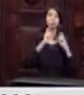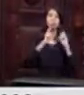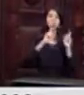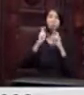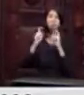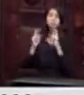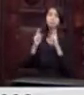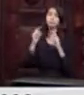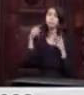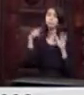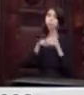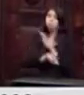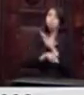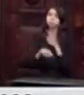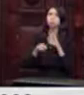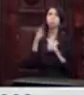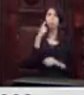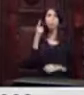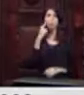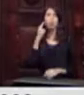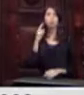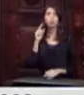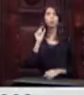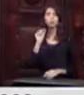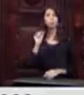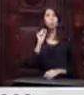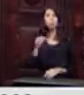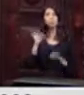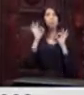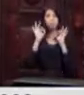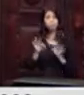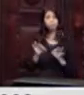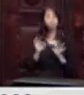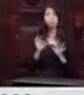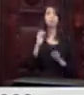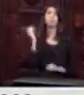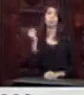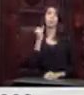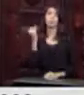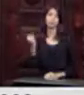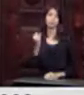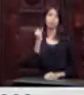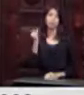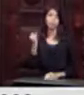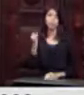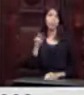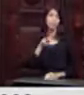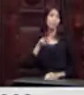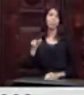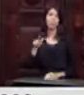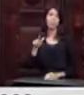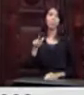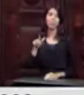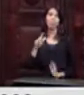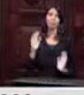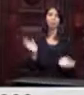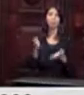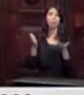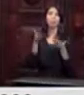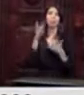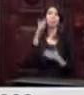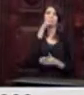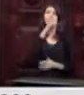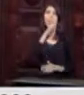discutir profundamente aquilo que de fato é importante, não para salvar